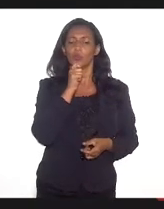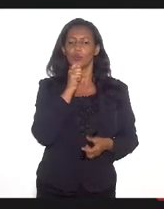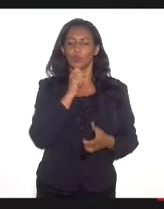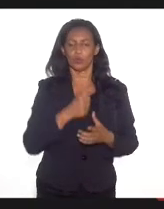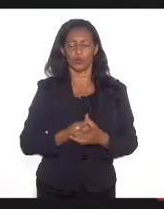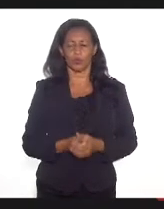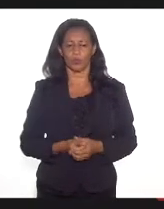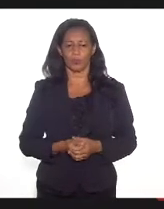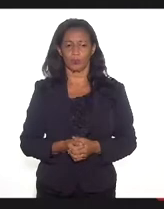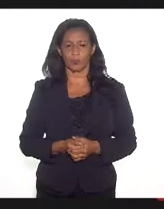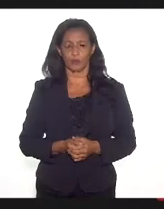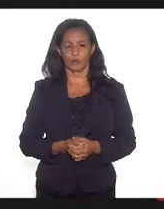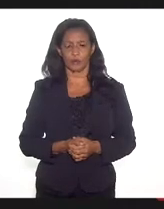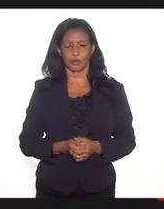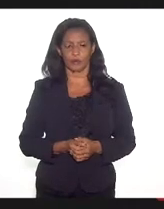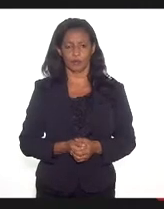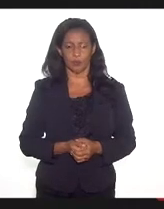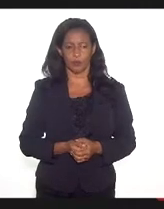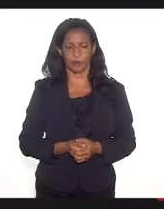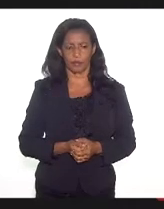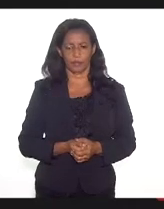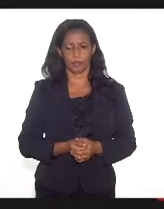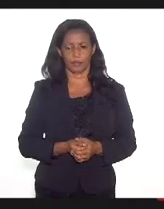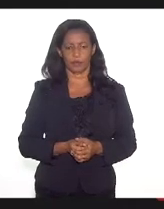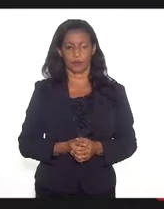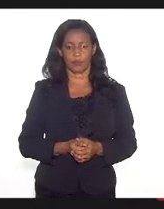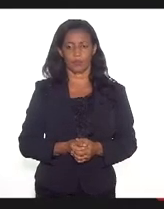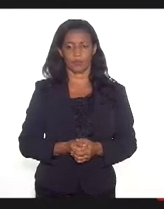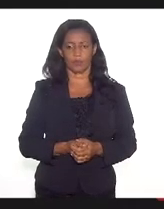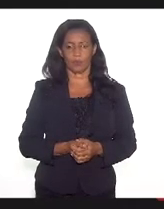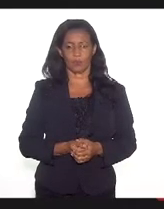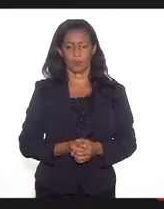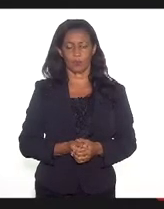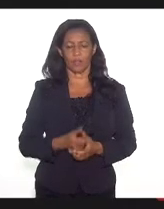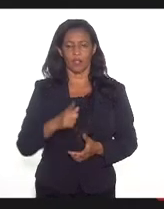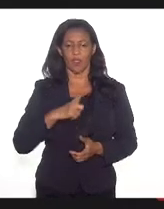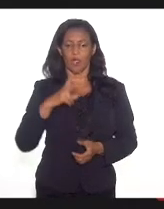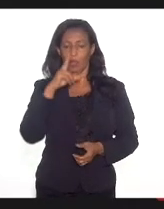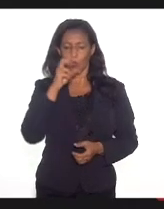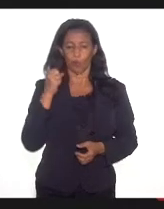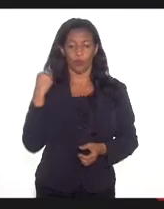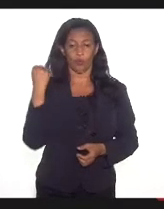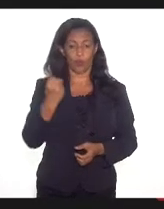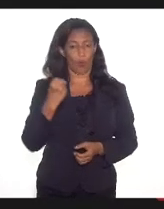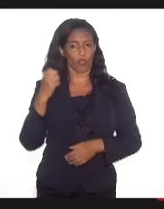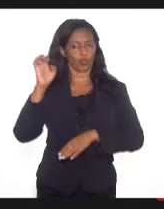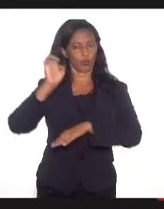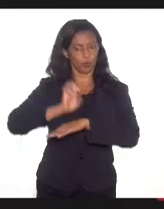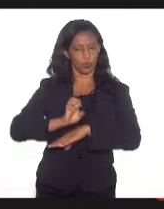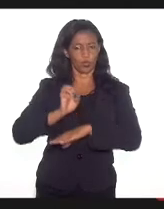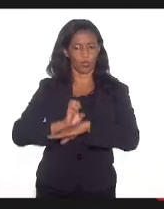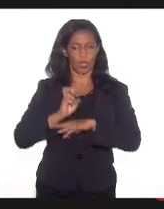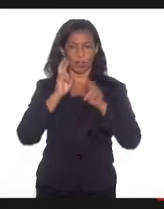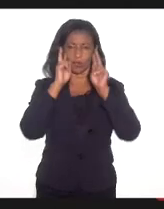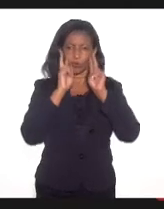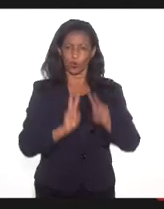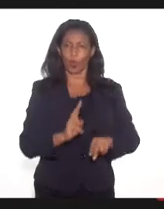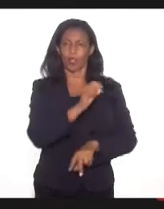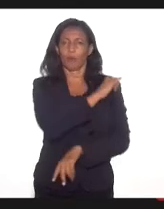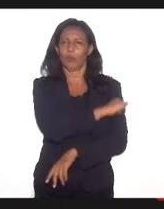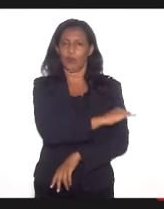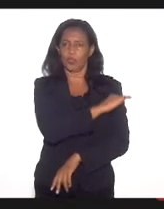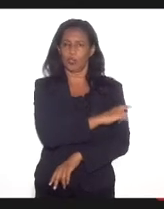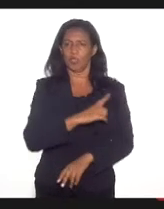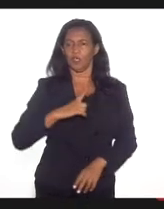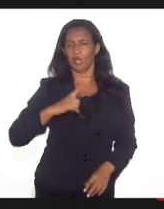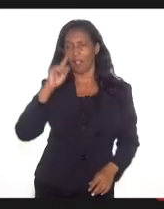existe que é muito forte aqui no estado né a gente se olha para o Rio de Janeiro a gente sempre